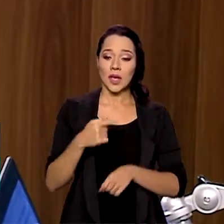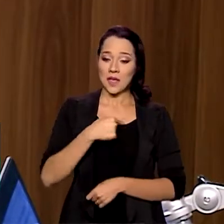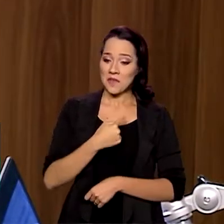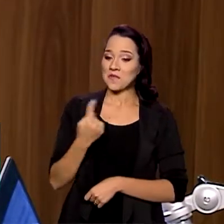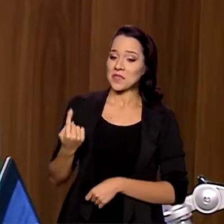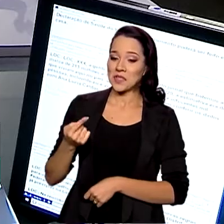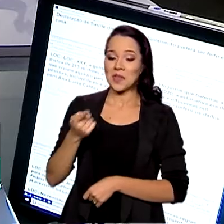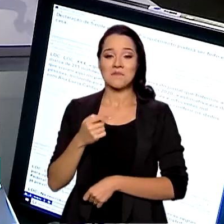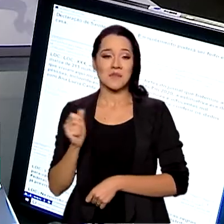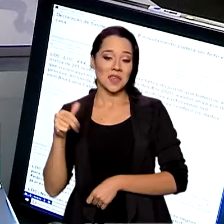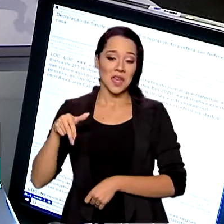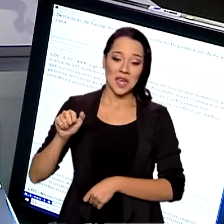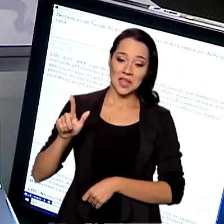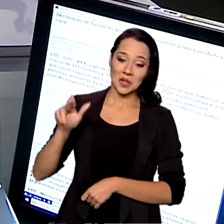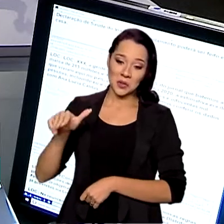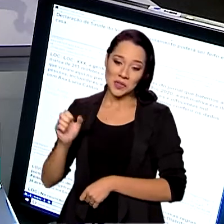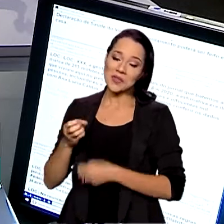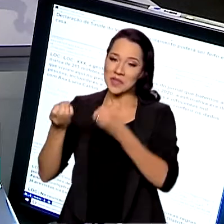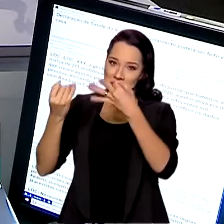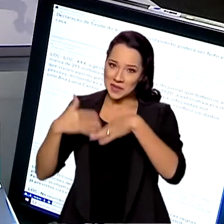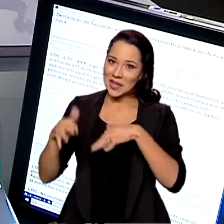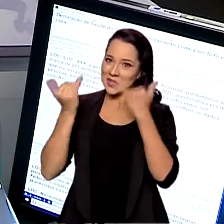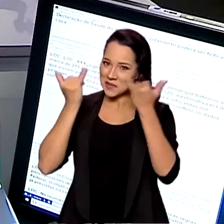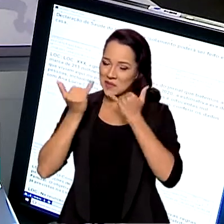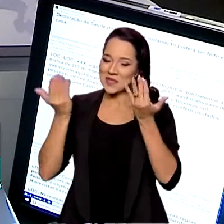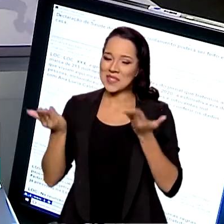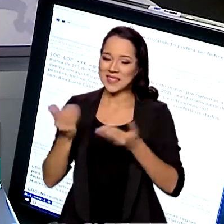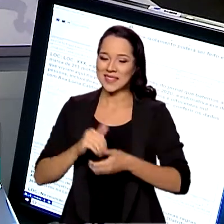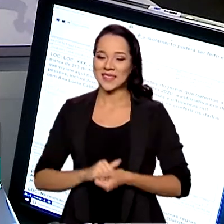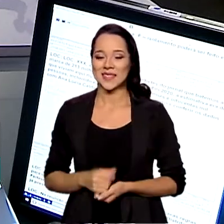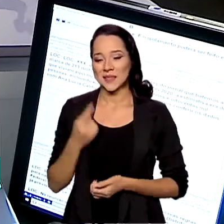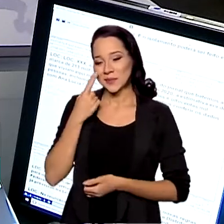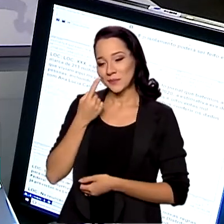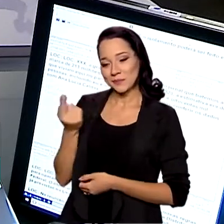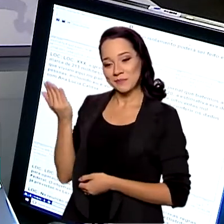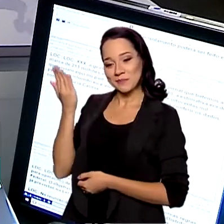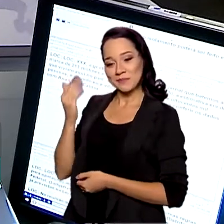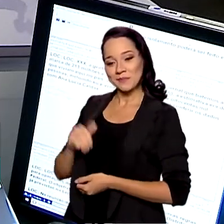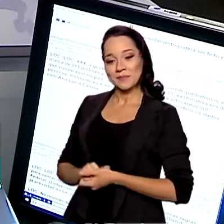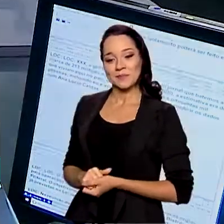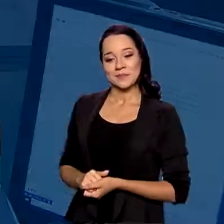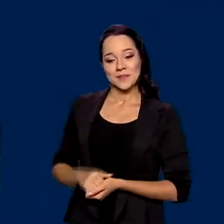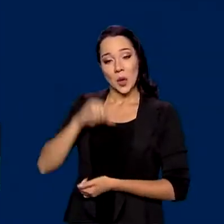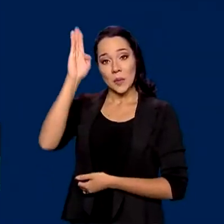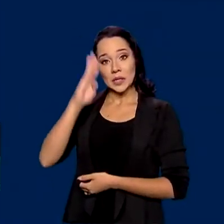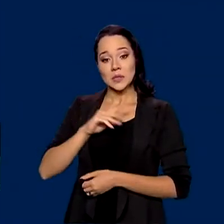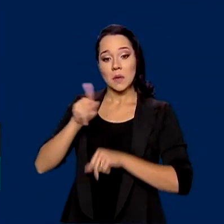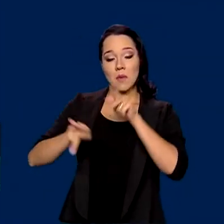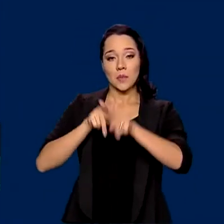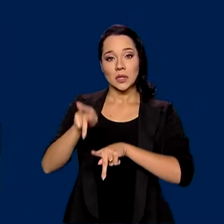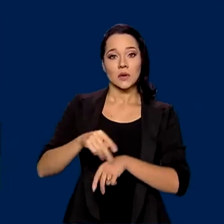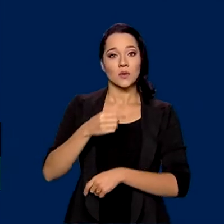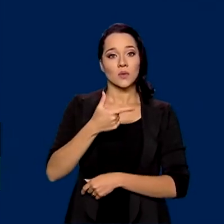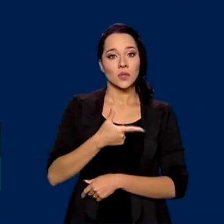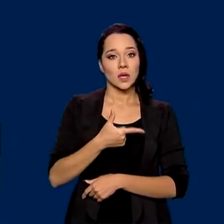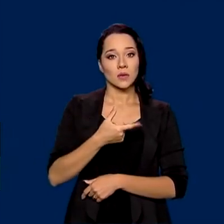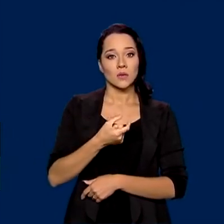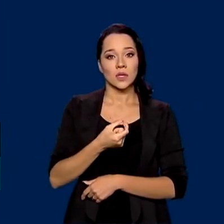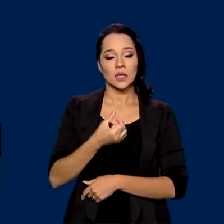você e a Ana Lúcia Caldas, que vai trazer os destaques agora para a gente. O Brasil possui uma população de